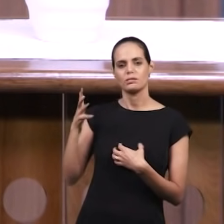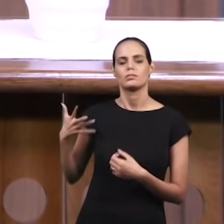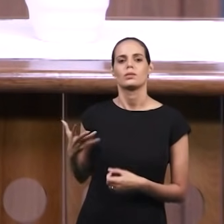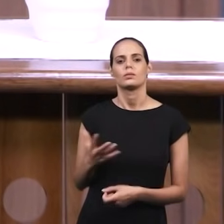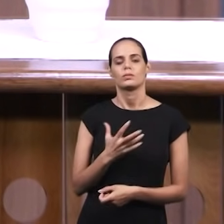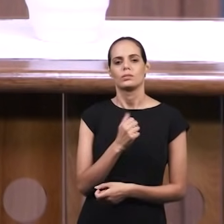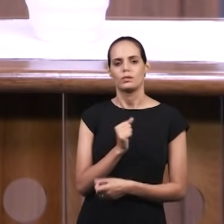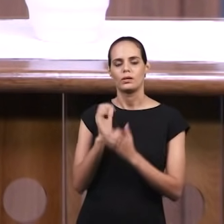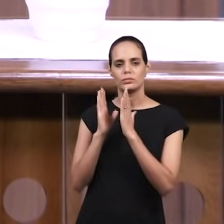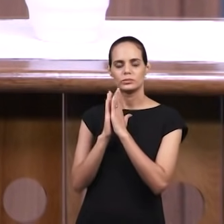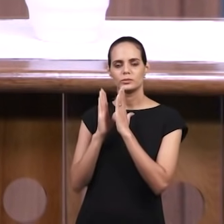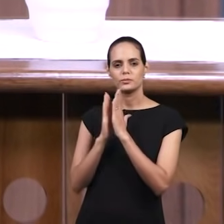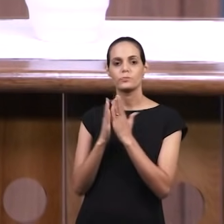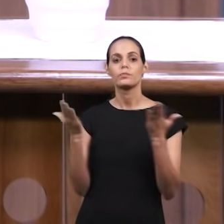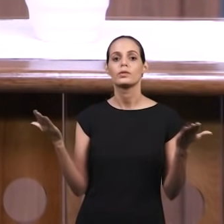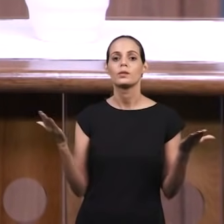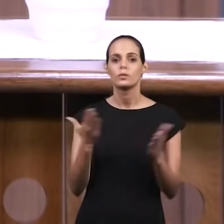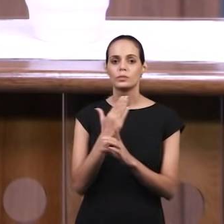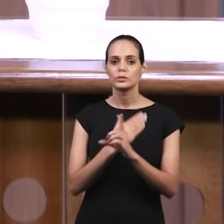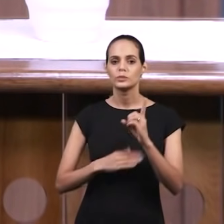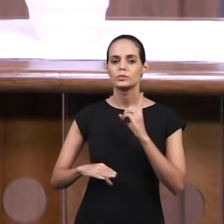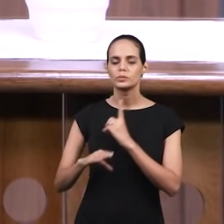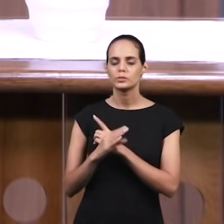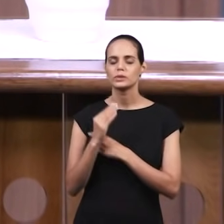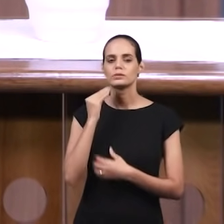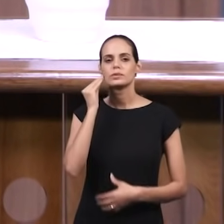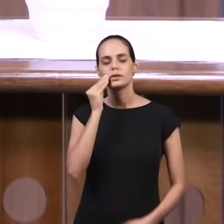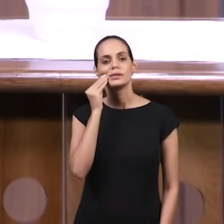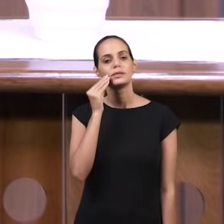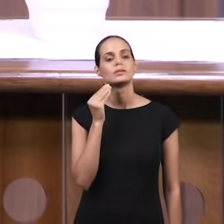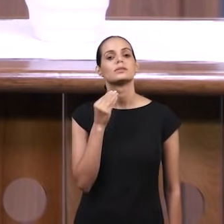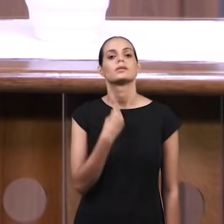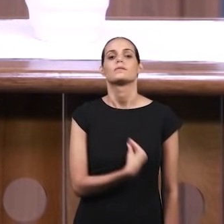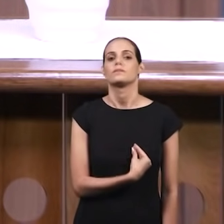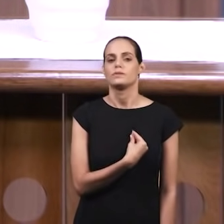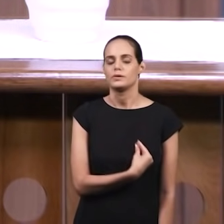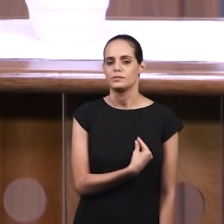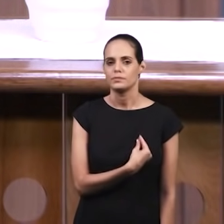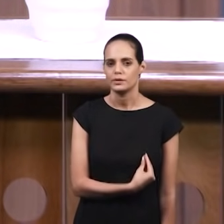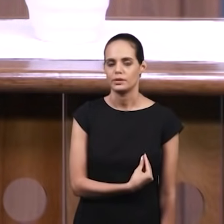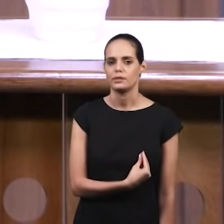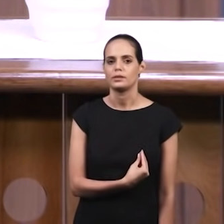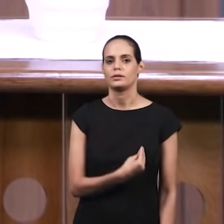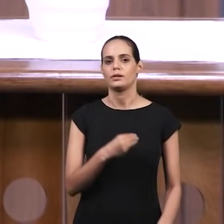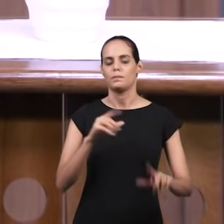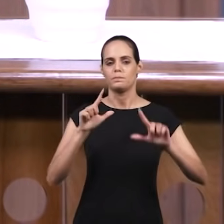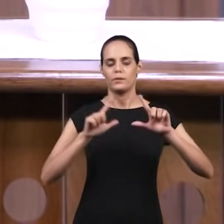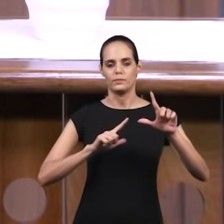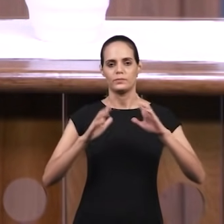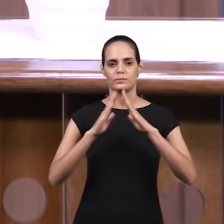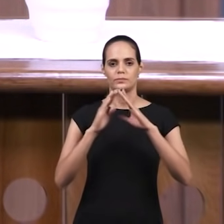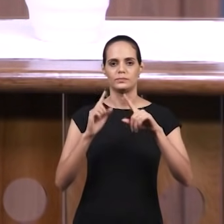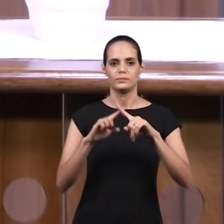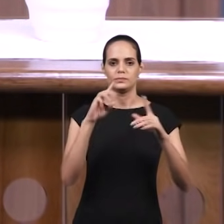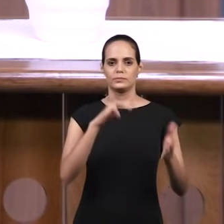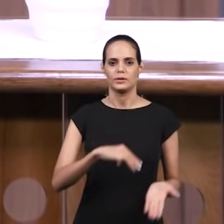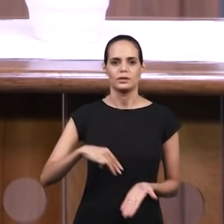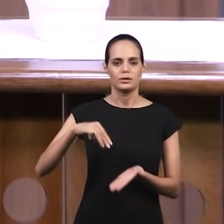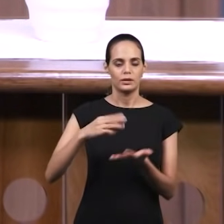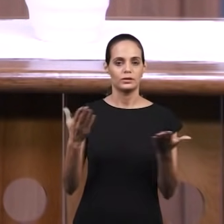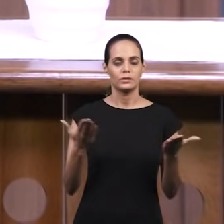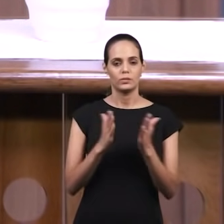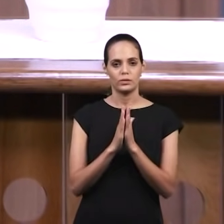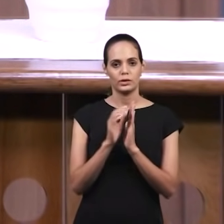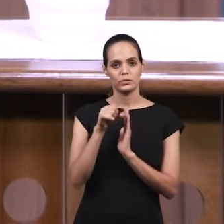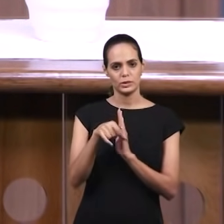essa experiência neste culto, neste momento, nesta programação da Igreja Cristã Maranata. Nós vamos orar agora. Você